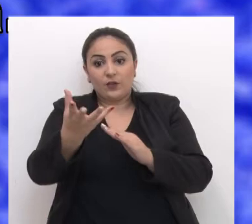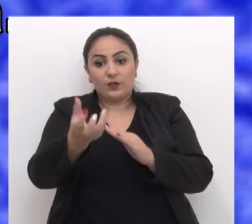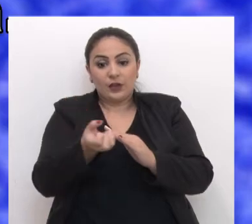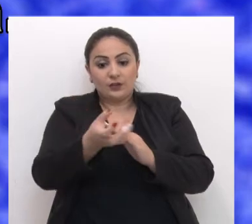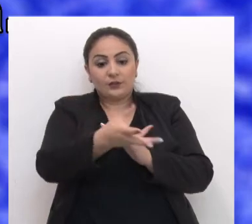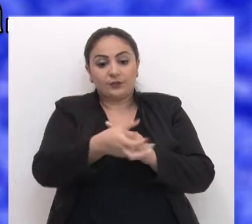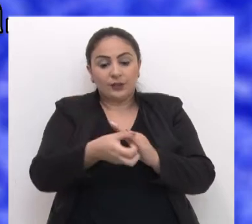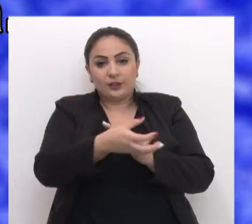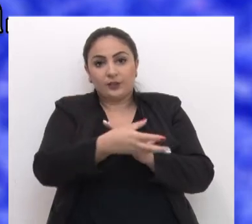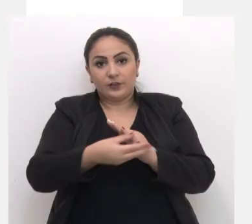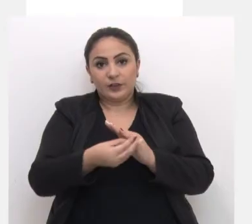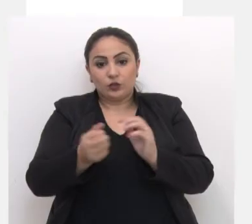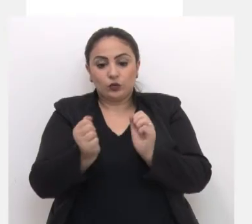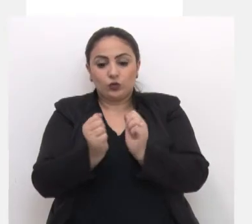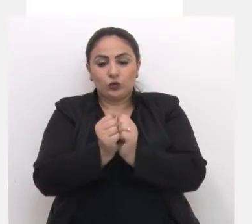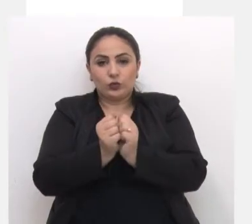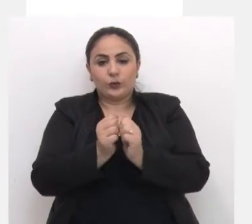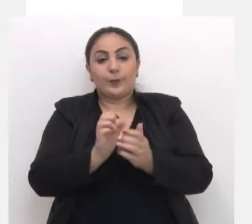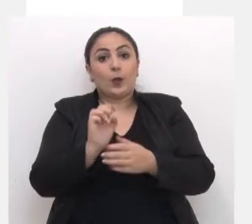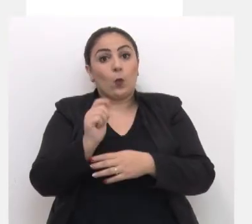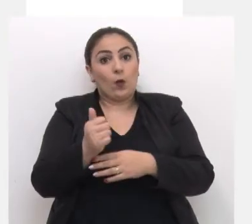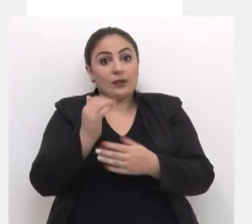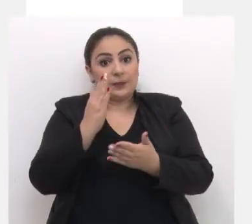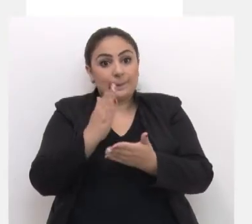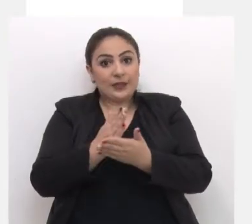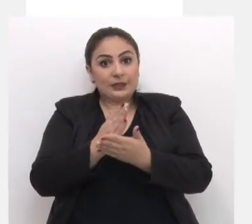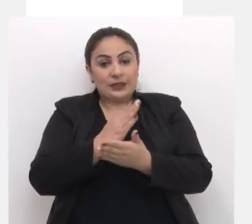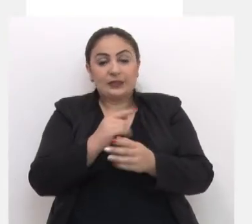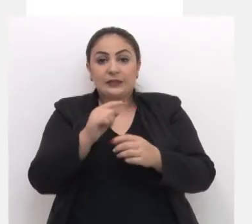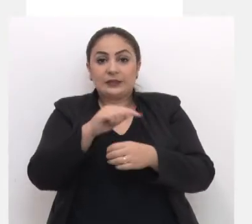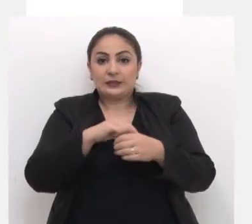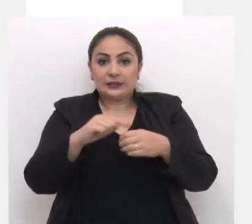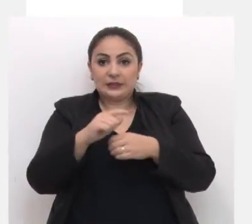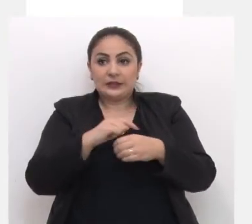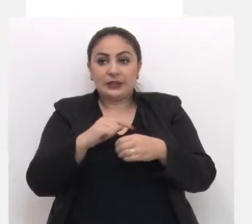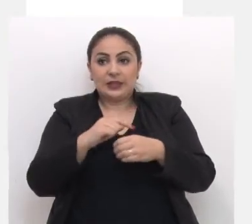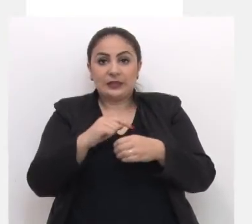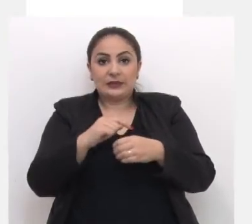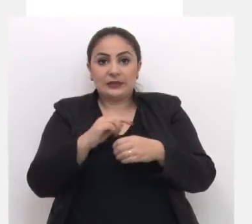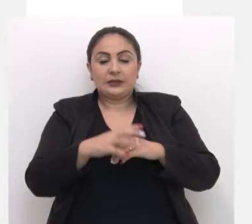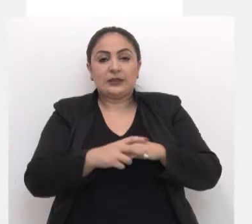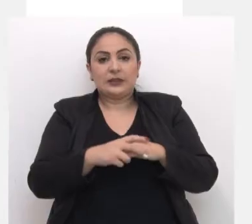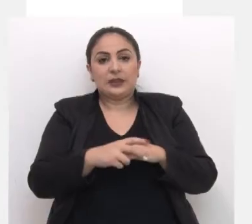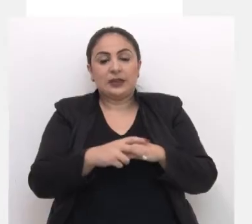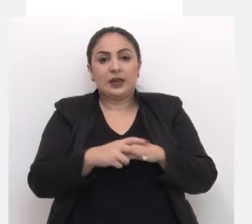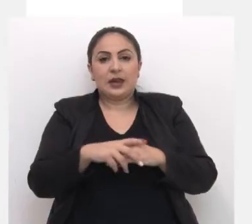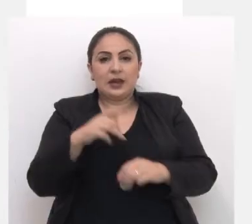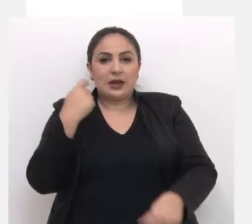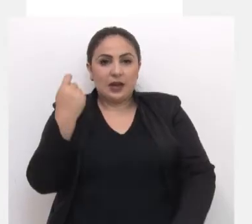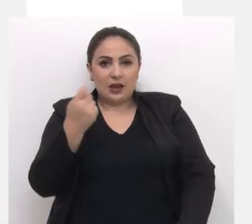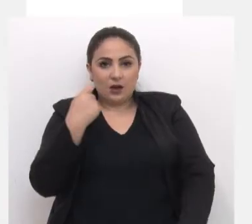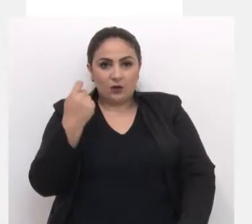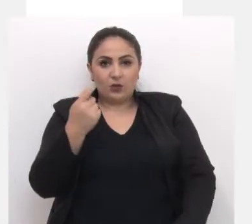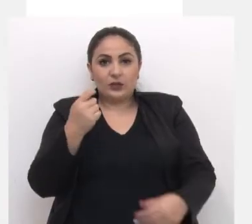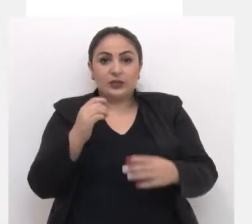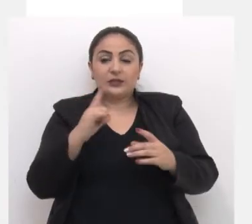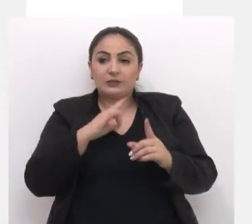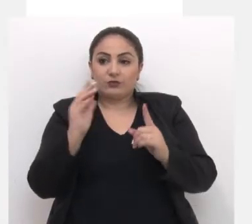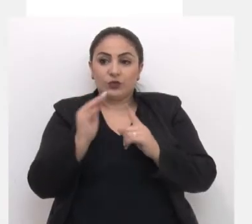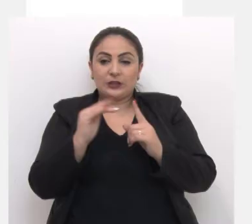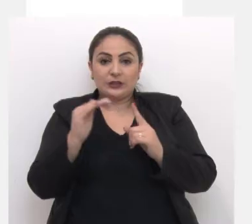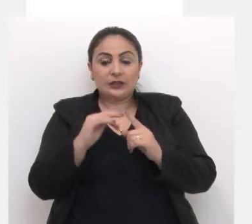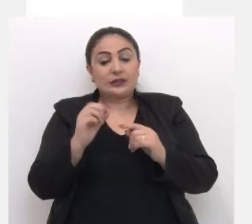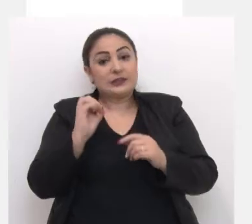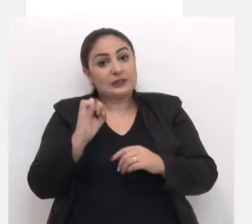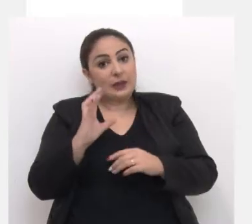prefeitura deficitária. Quase metade das cidades gaúchas seria afetada com a eventual aprovação